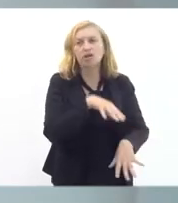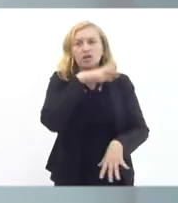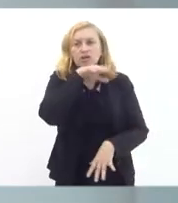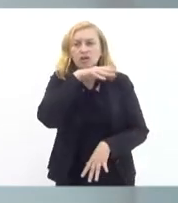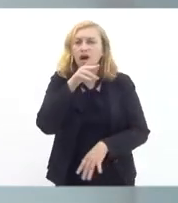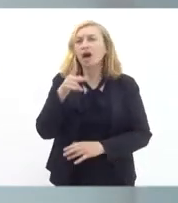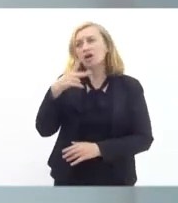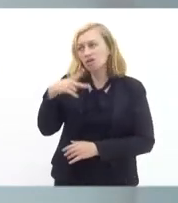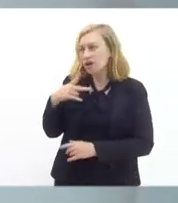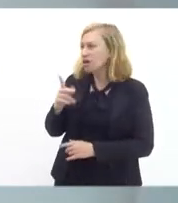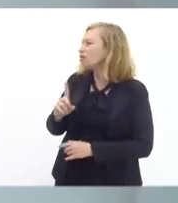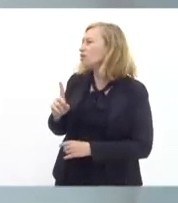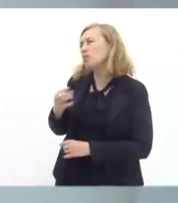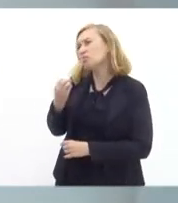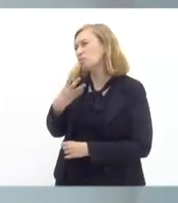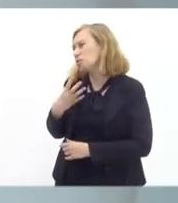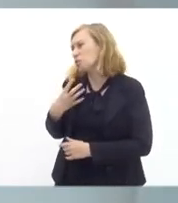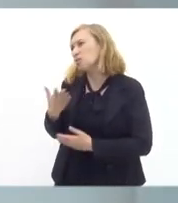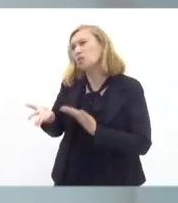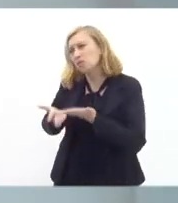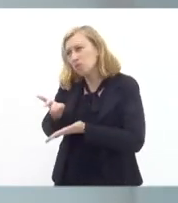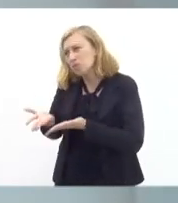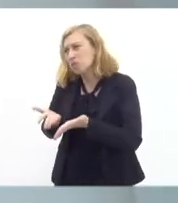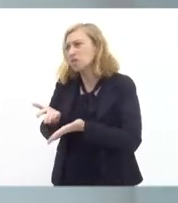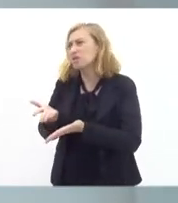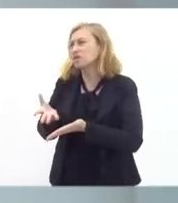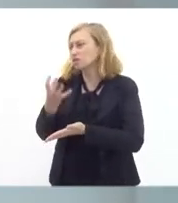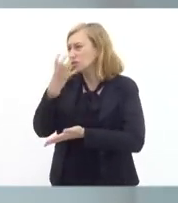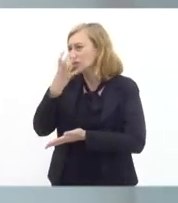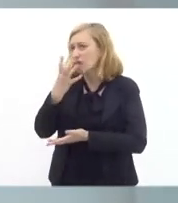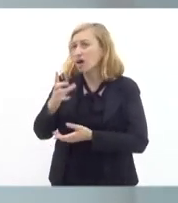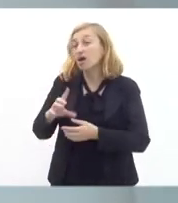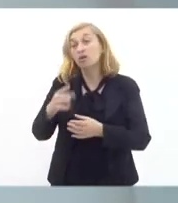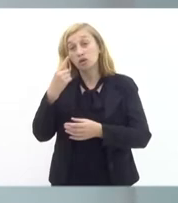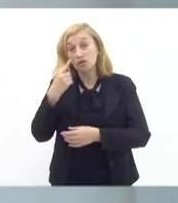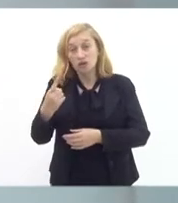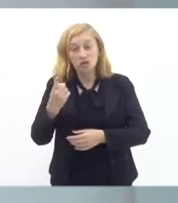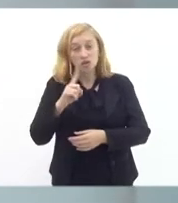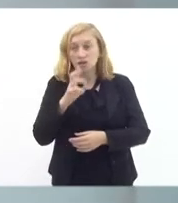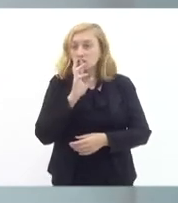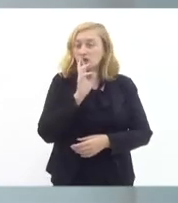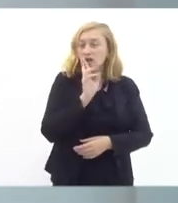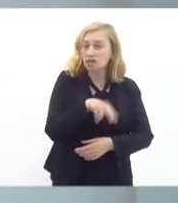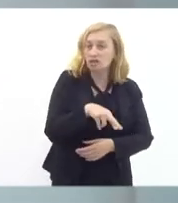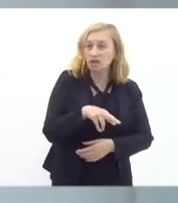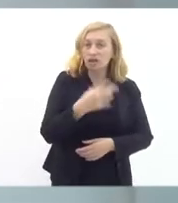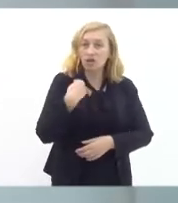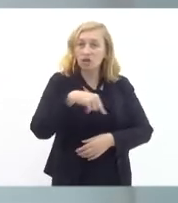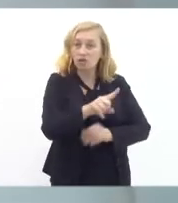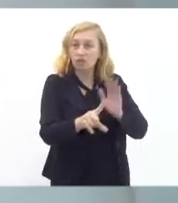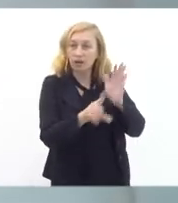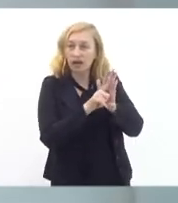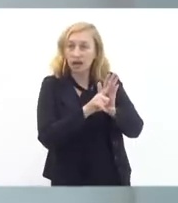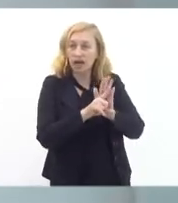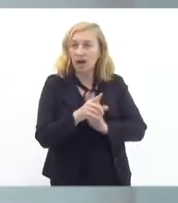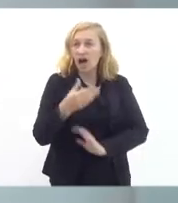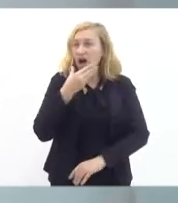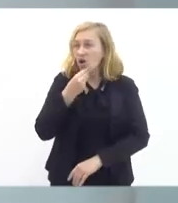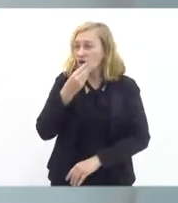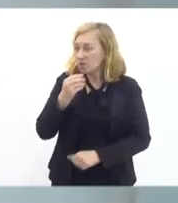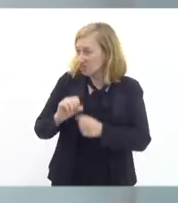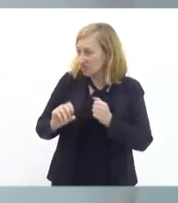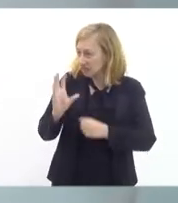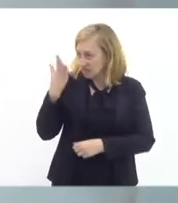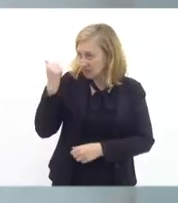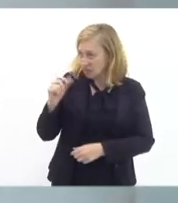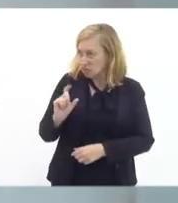não é a melhor opção. Quando eu vejo que não dá resultado nenhum, eu parto para a lei. Aí sabe o que, é que o rapaz faz? Bate no meu ombro. Seu